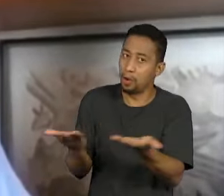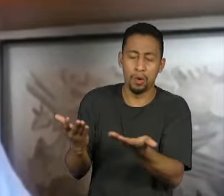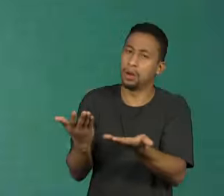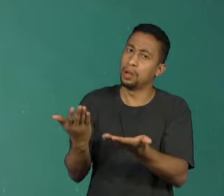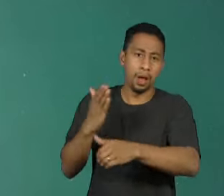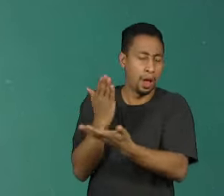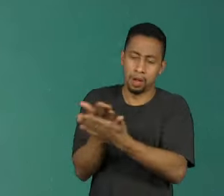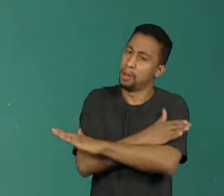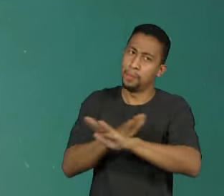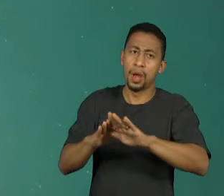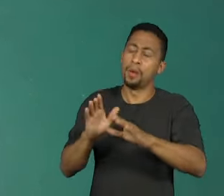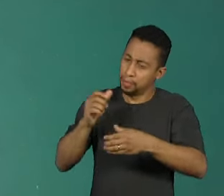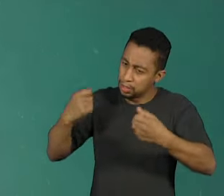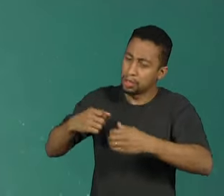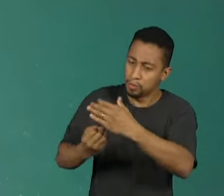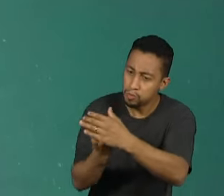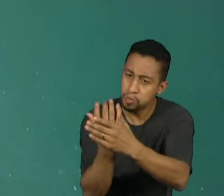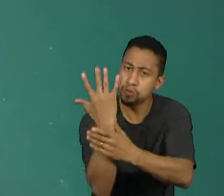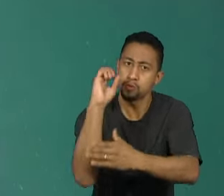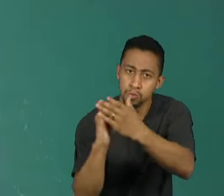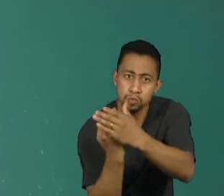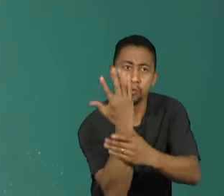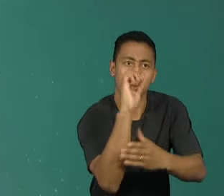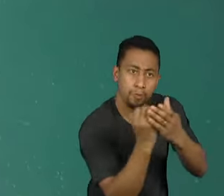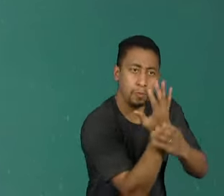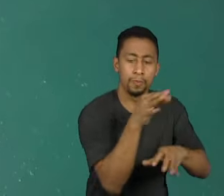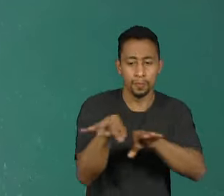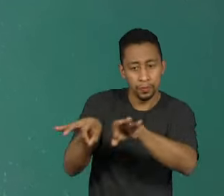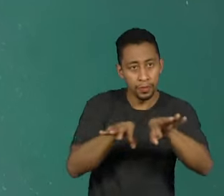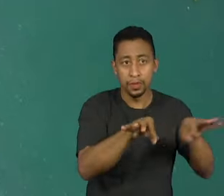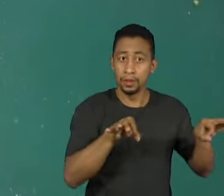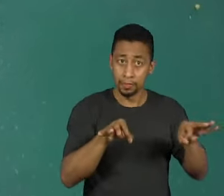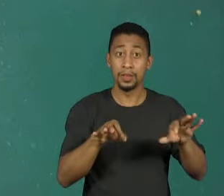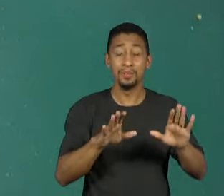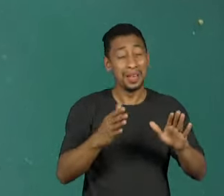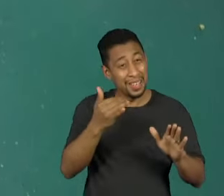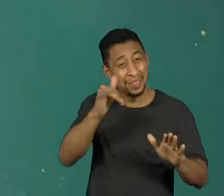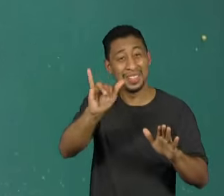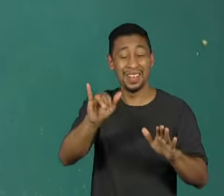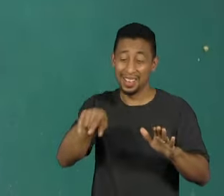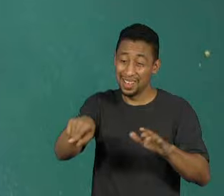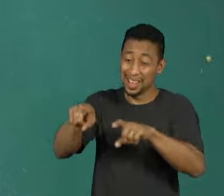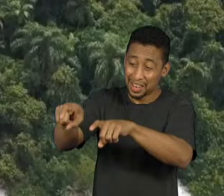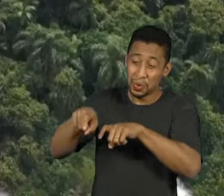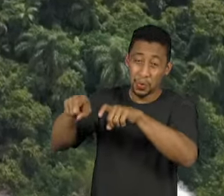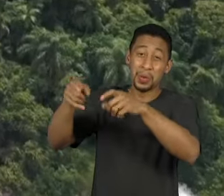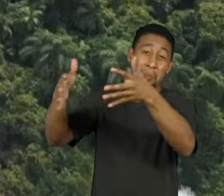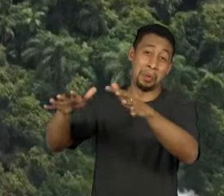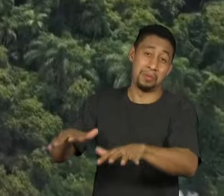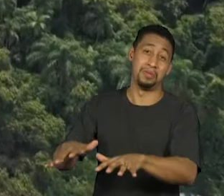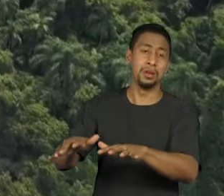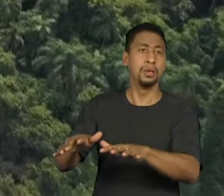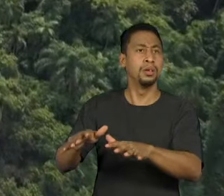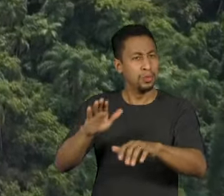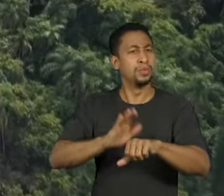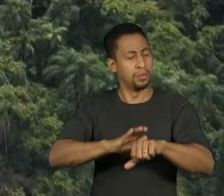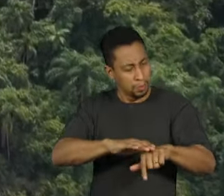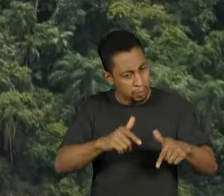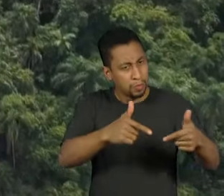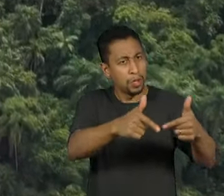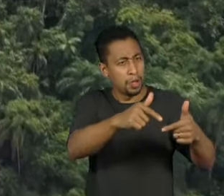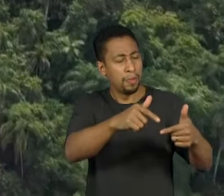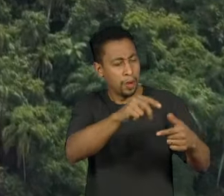e agora, pelo Código Florestal, a gente tem que restaurar sem competir com a agricultura. A gente sabe como restaurar a Mata Atlântica, a